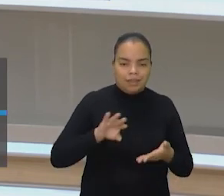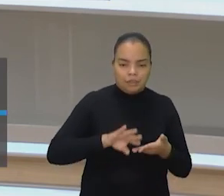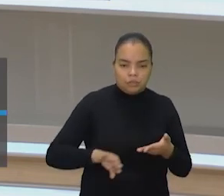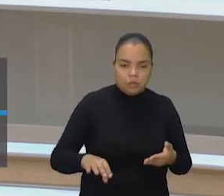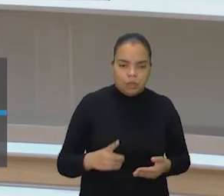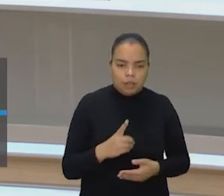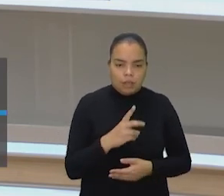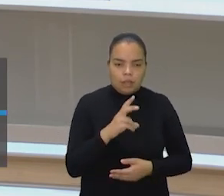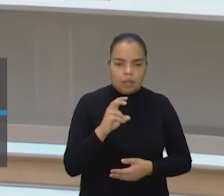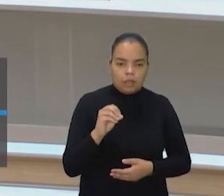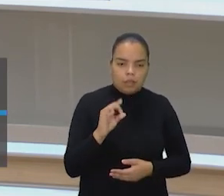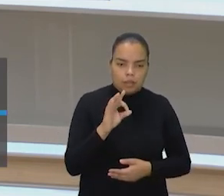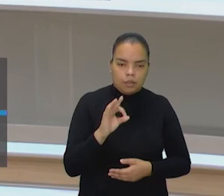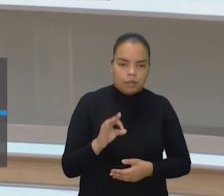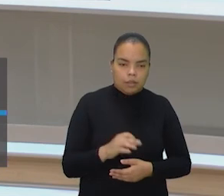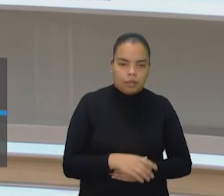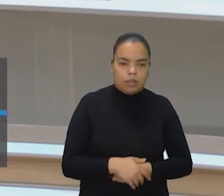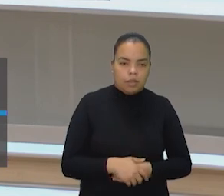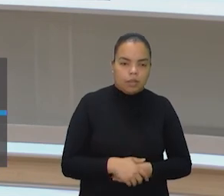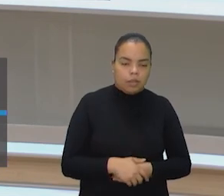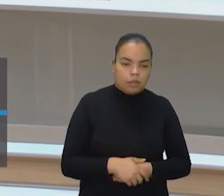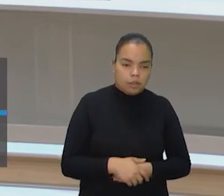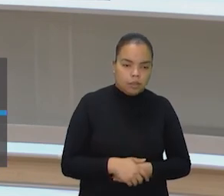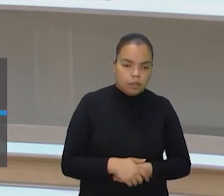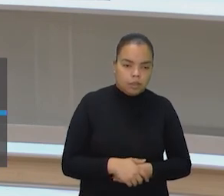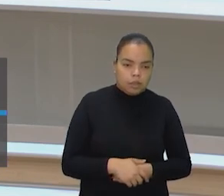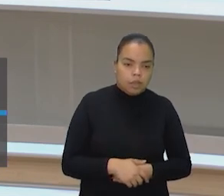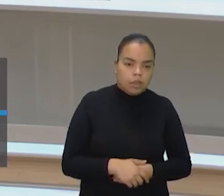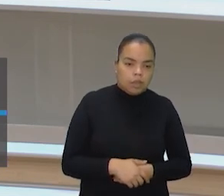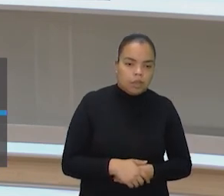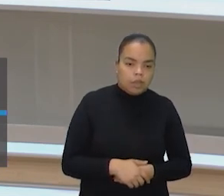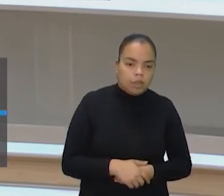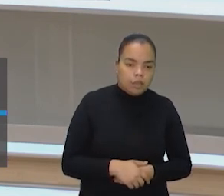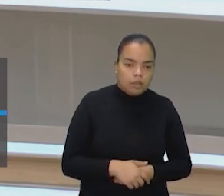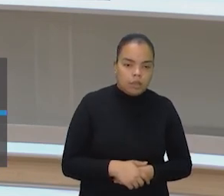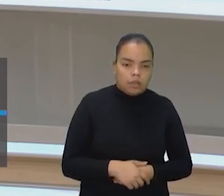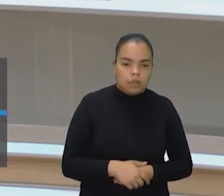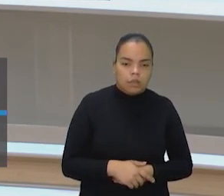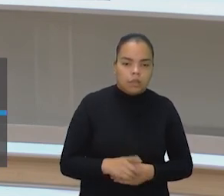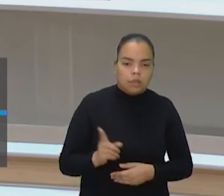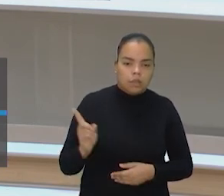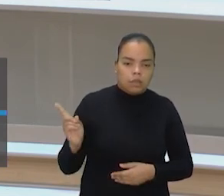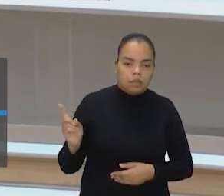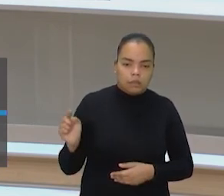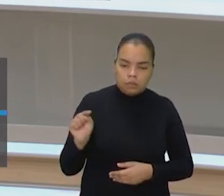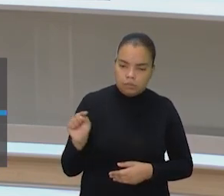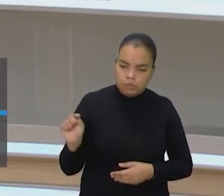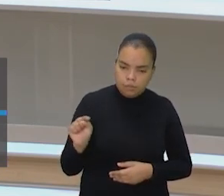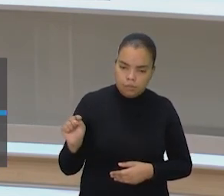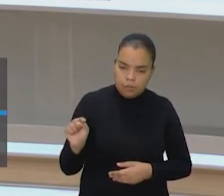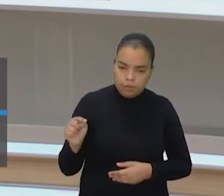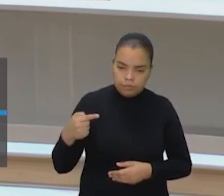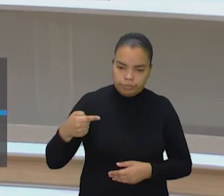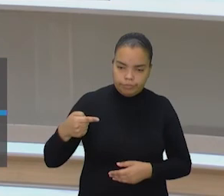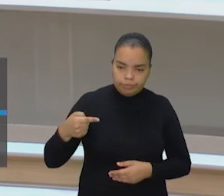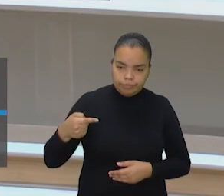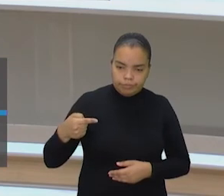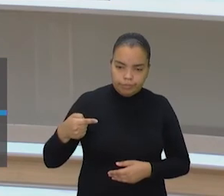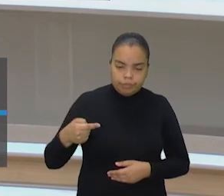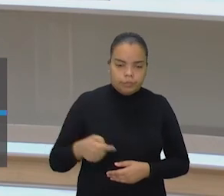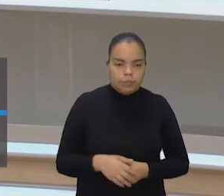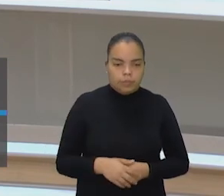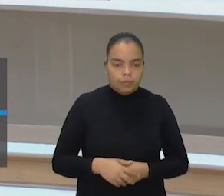estou em qual câmera? Acho que é a câmera 2, né? Ele caiu pela metade. Então, aqui reduz 50%. Lá